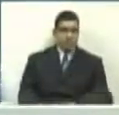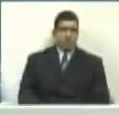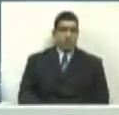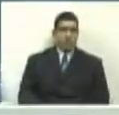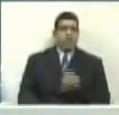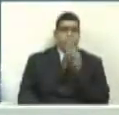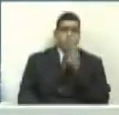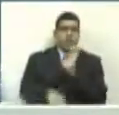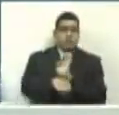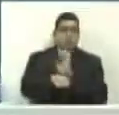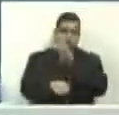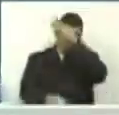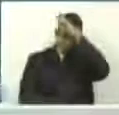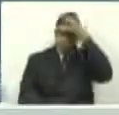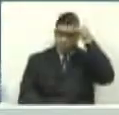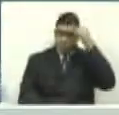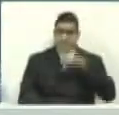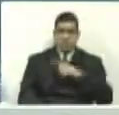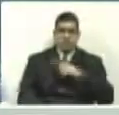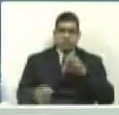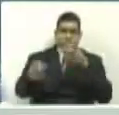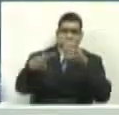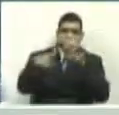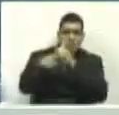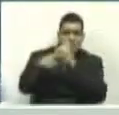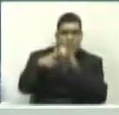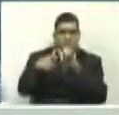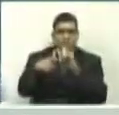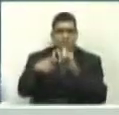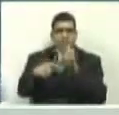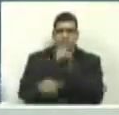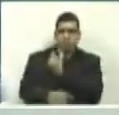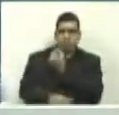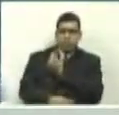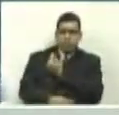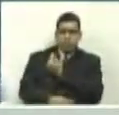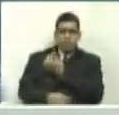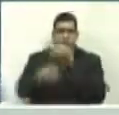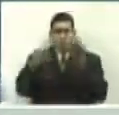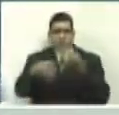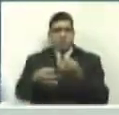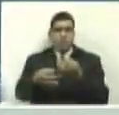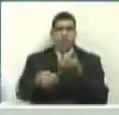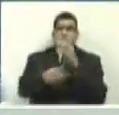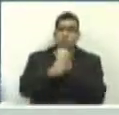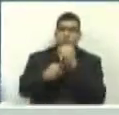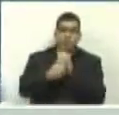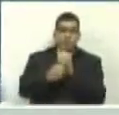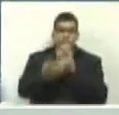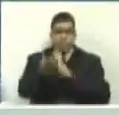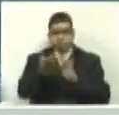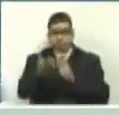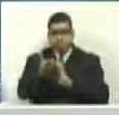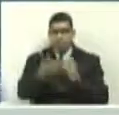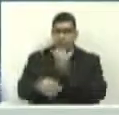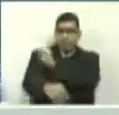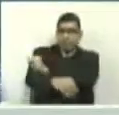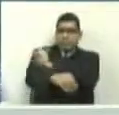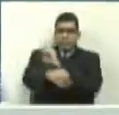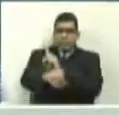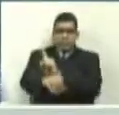O Estado do Amazonas, ele desafia os números. O orçamento da Secretaria de